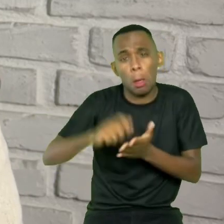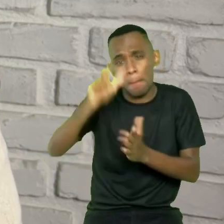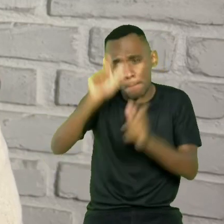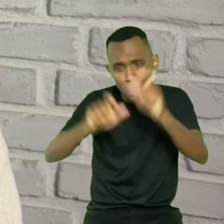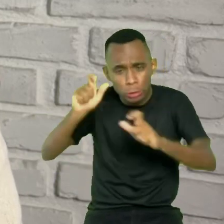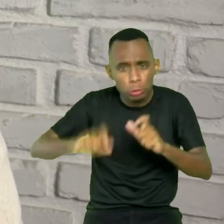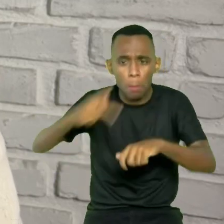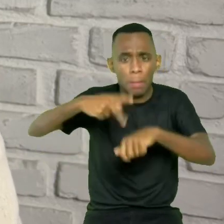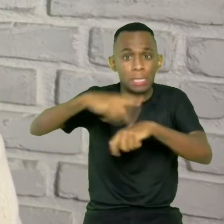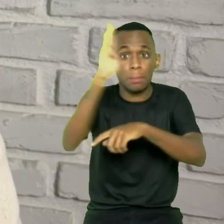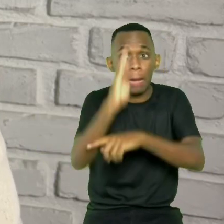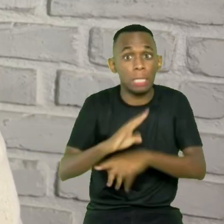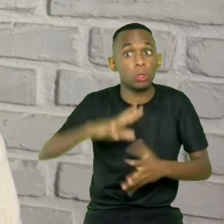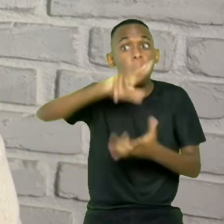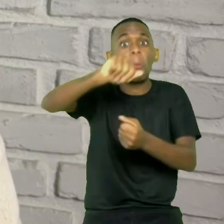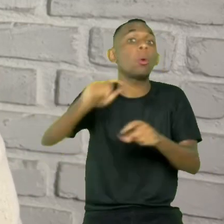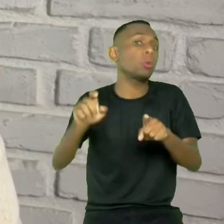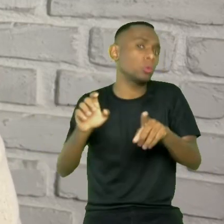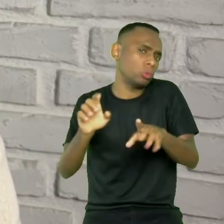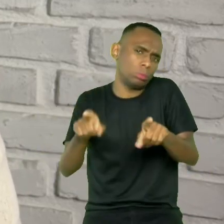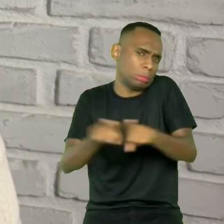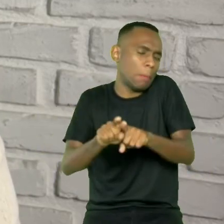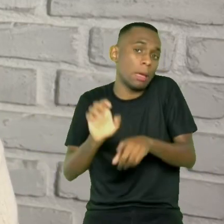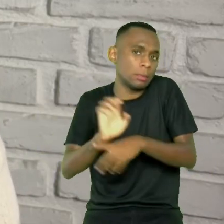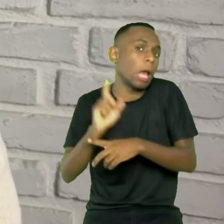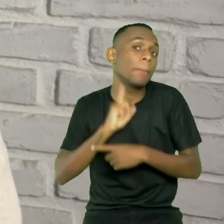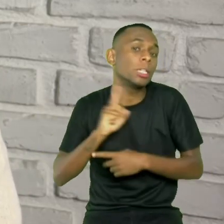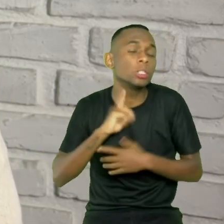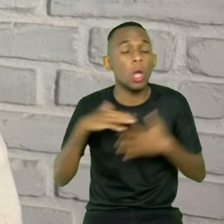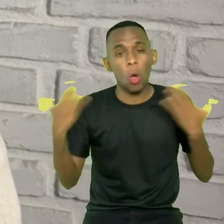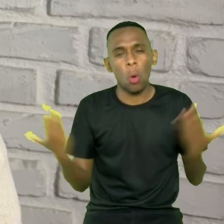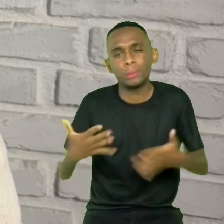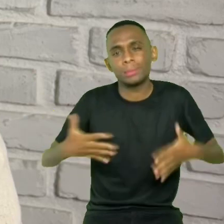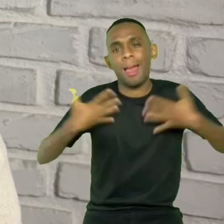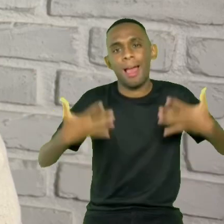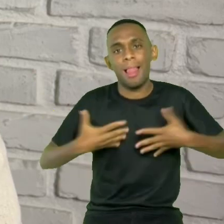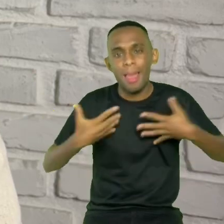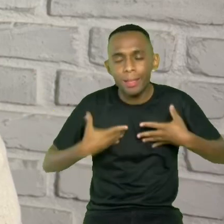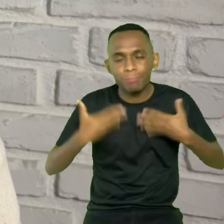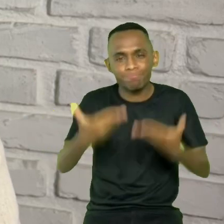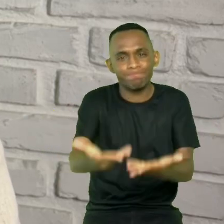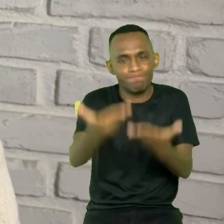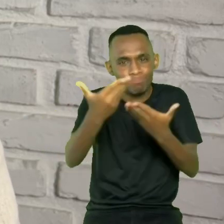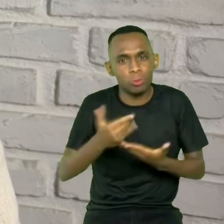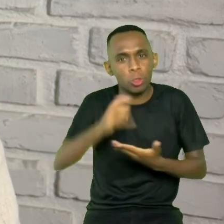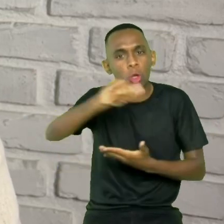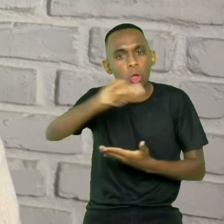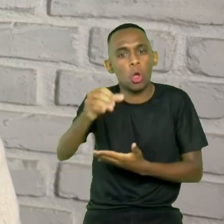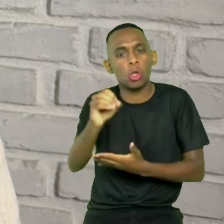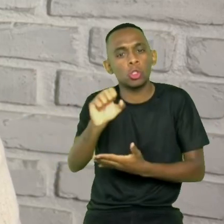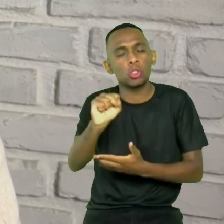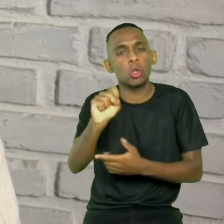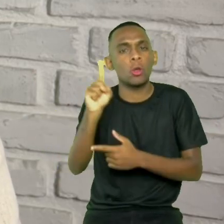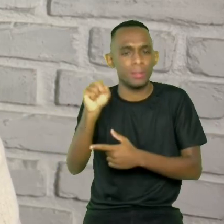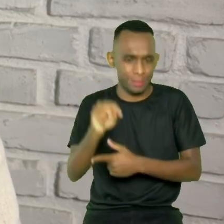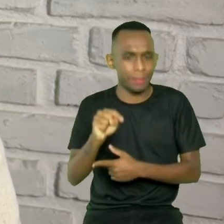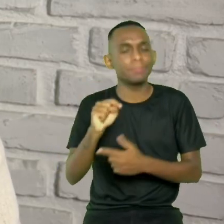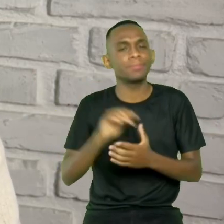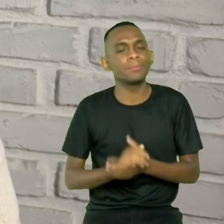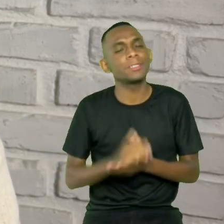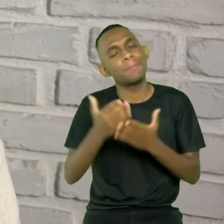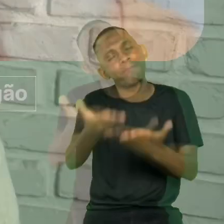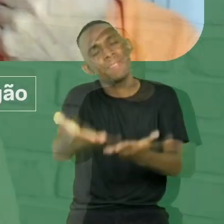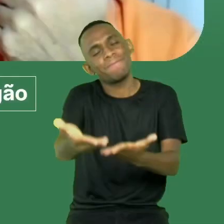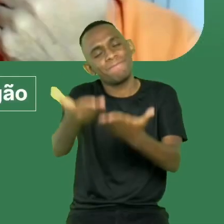Gerais. Hoje, a gente tem a alegria de receber o José Carlos Aragão. Bem-vindo,